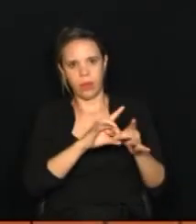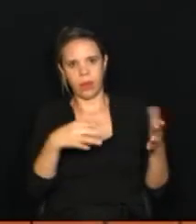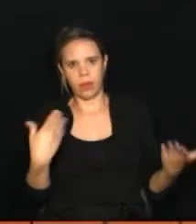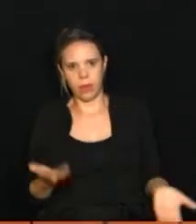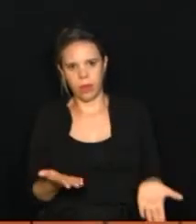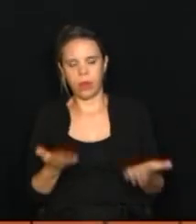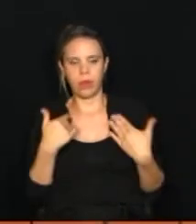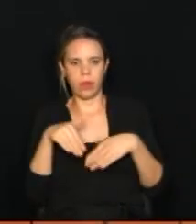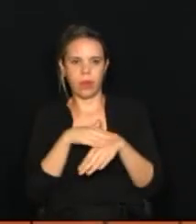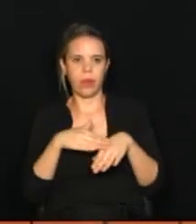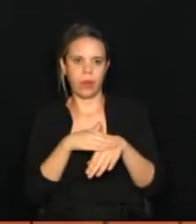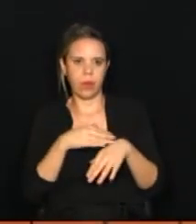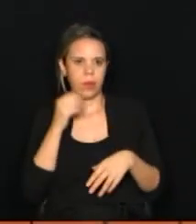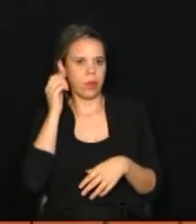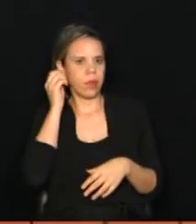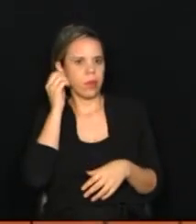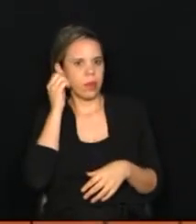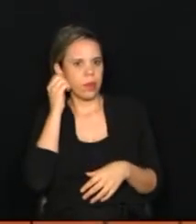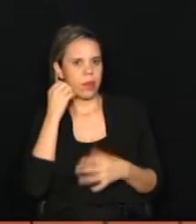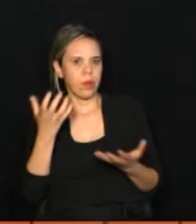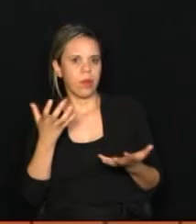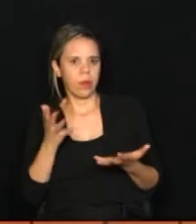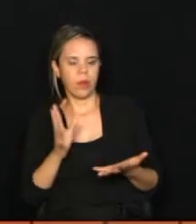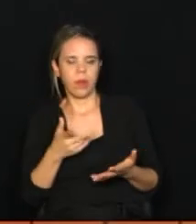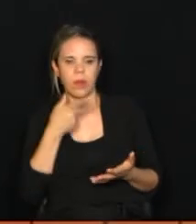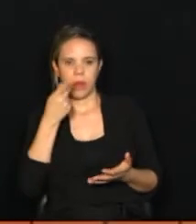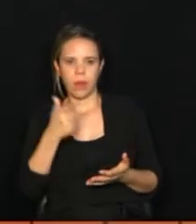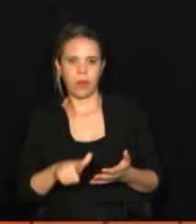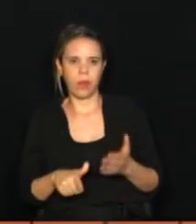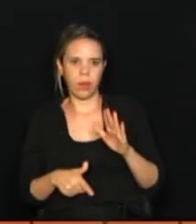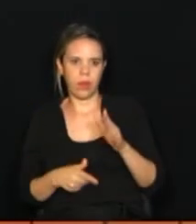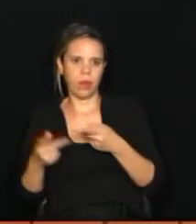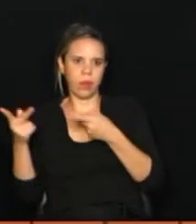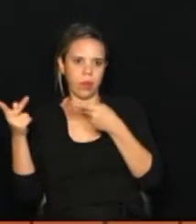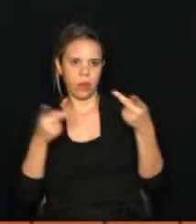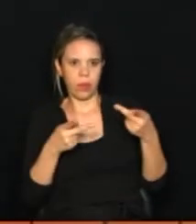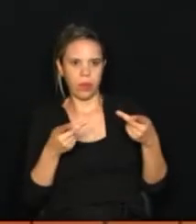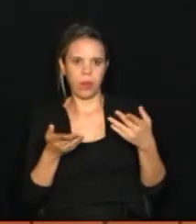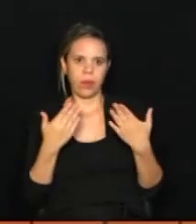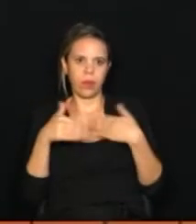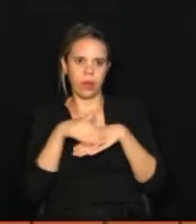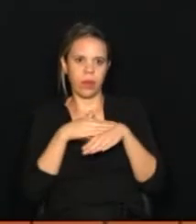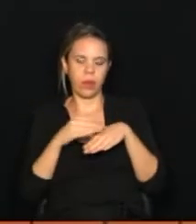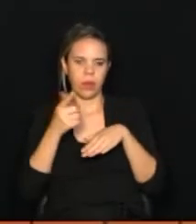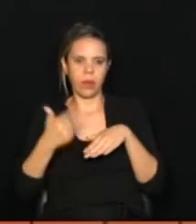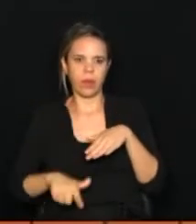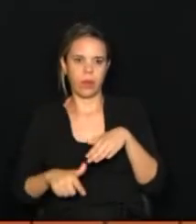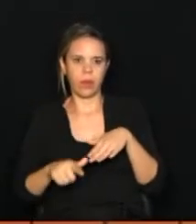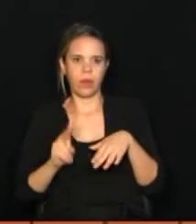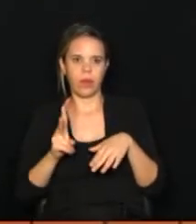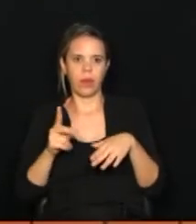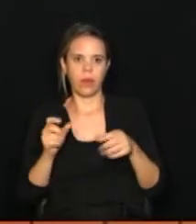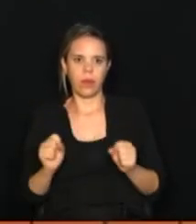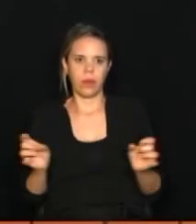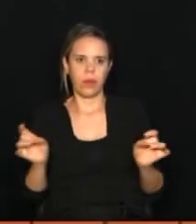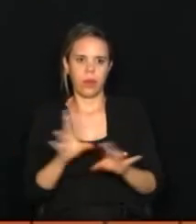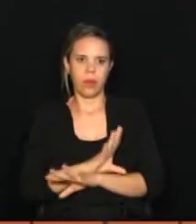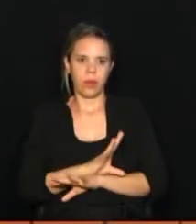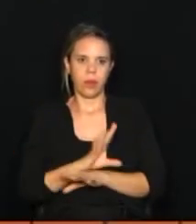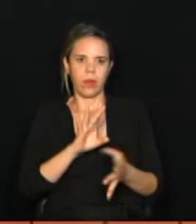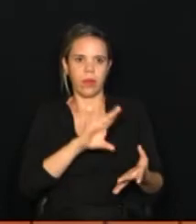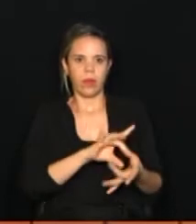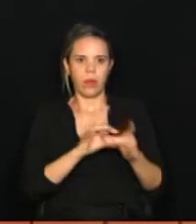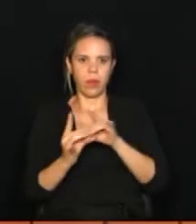para conversar com a gente. Quero já reforçar aqui o convite para a gente conversar mais vezes, acabando essa